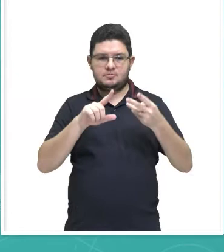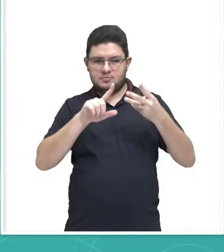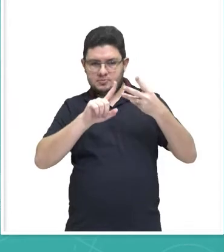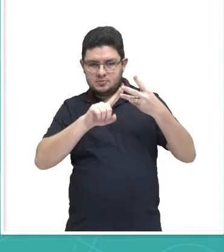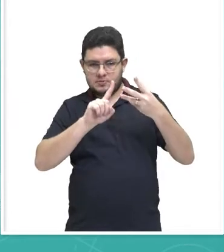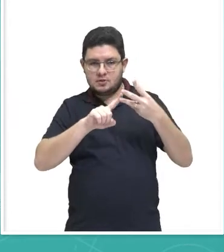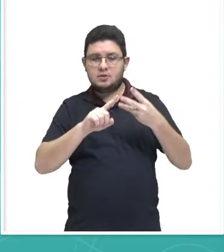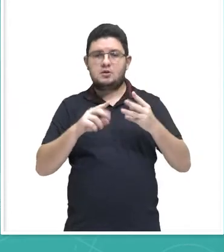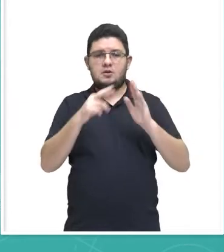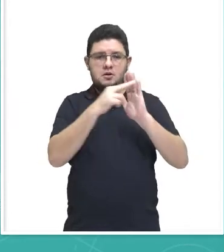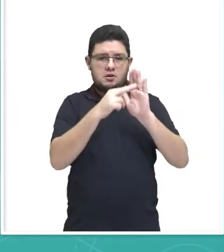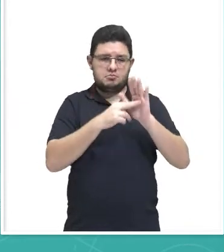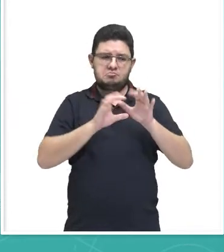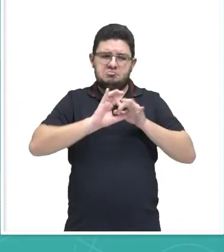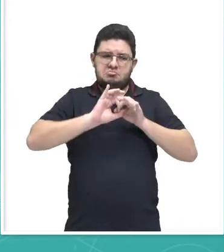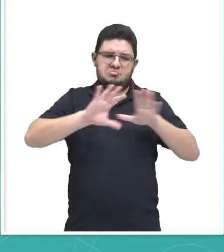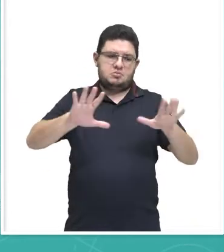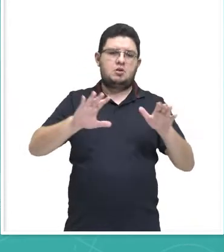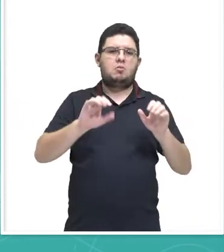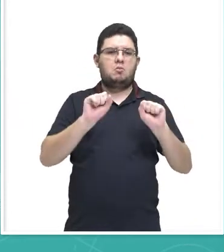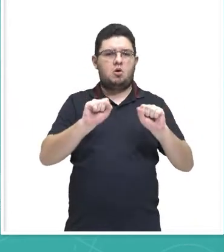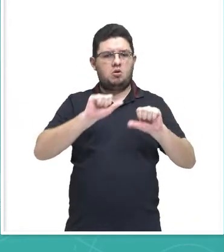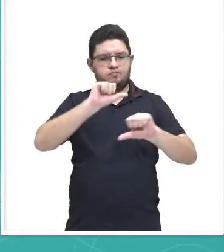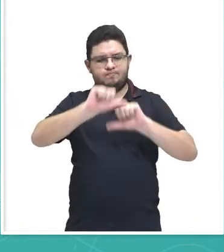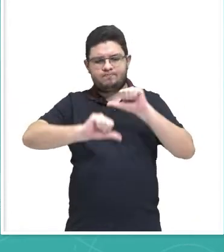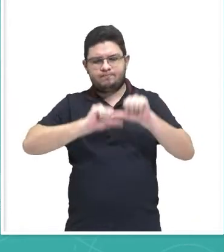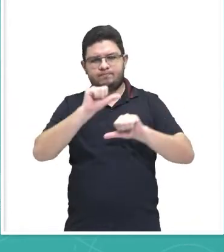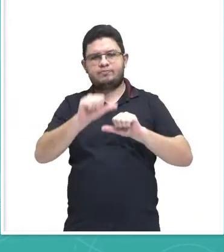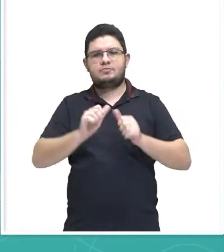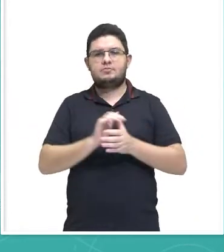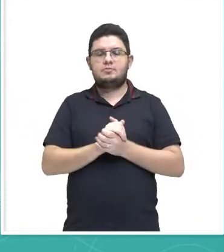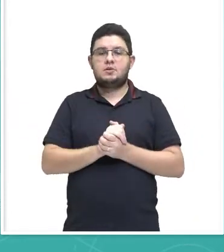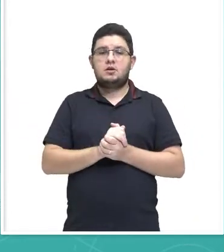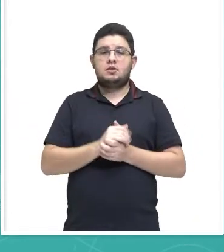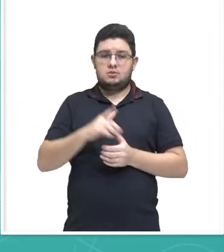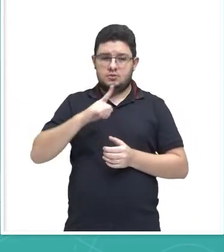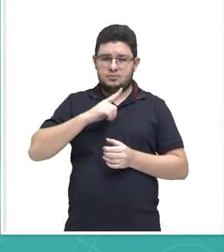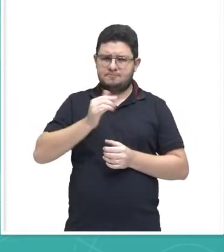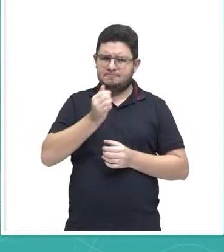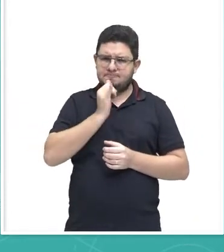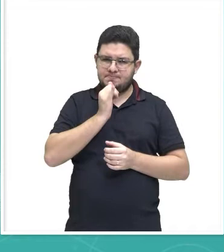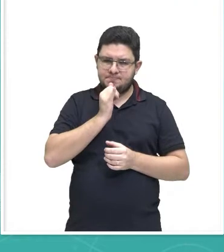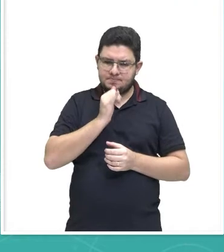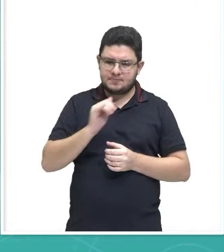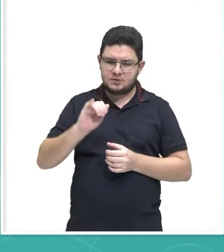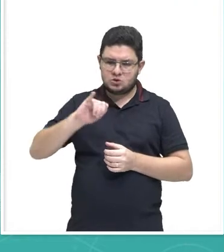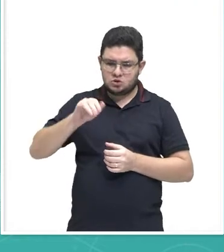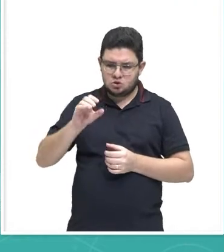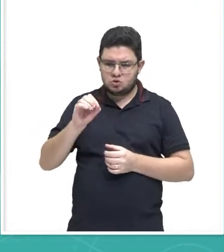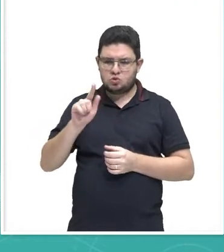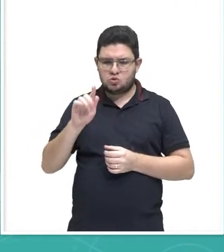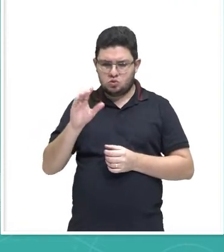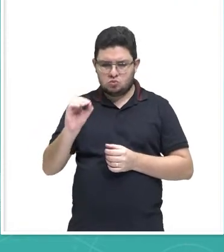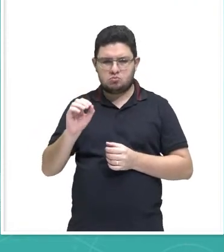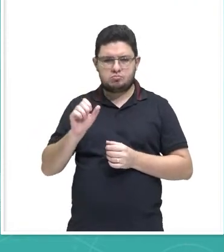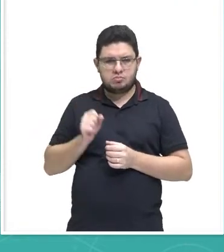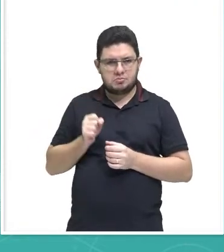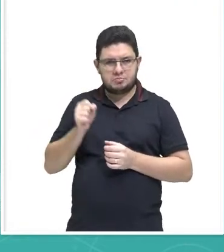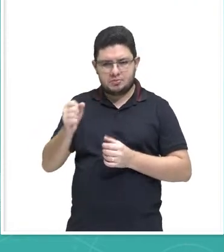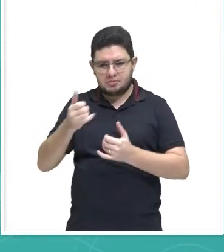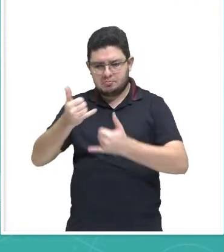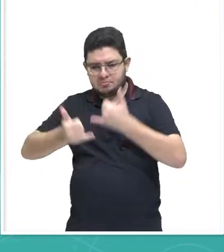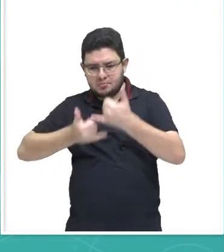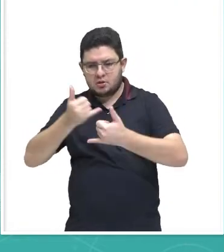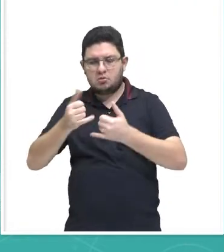e modificáveis. Tem vários exemplos de jogos que quando a gente vai brincar com os nossos colegas, a gente pode aí fazer